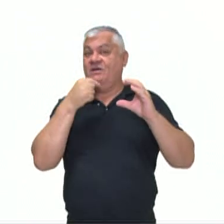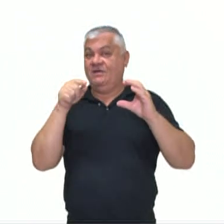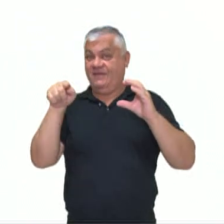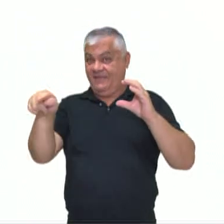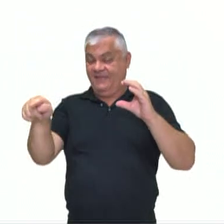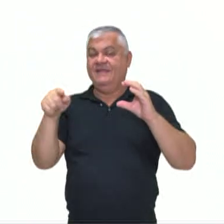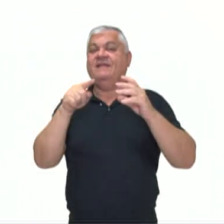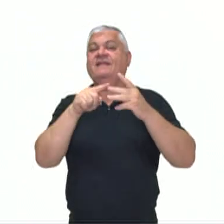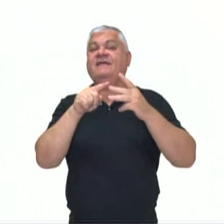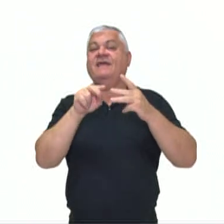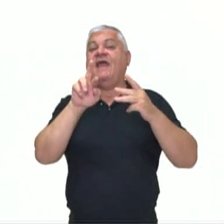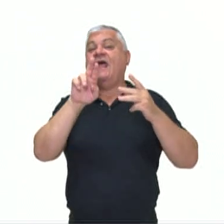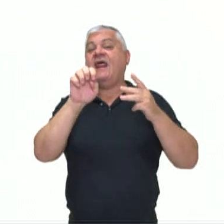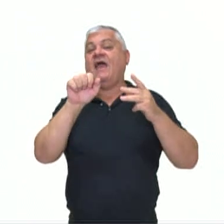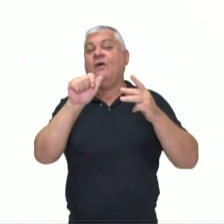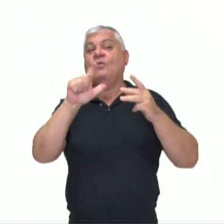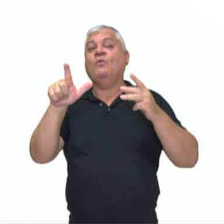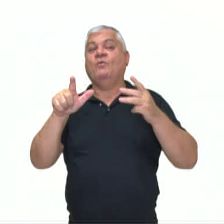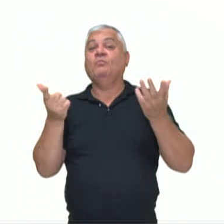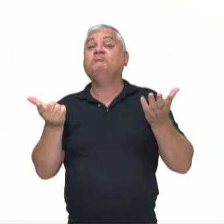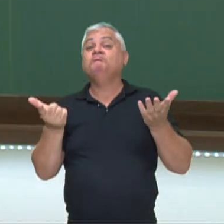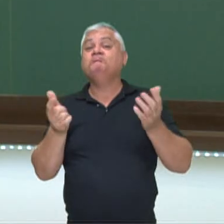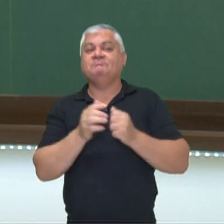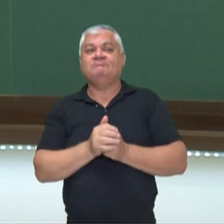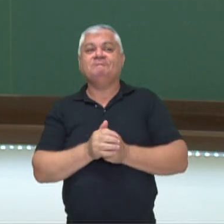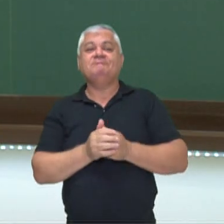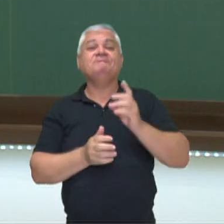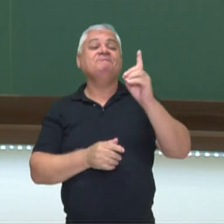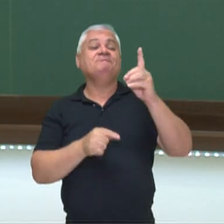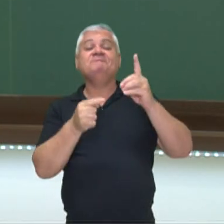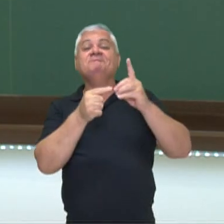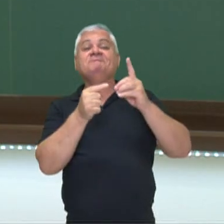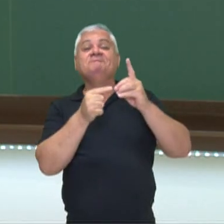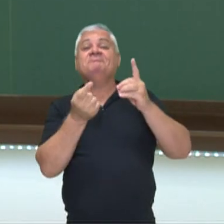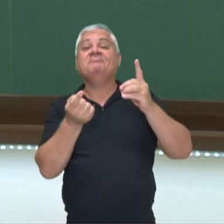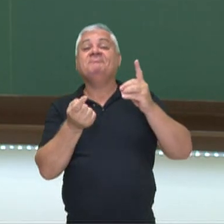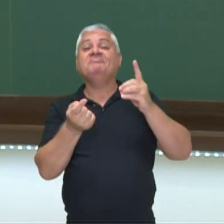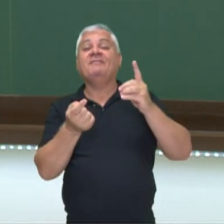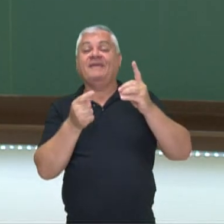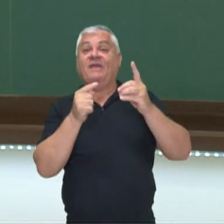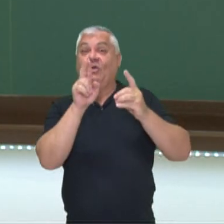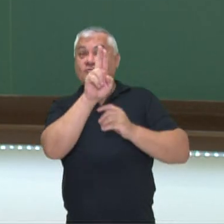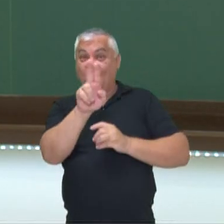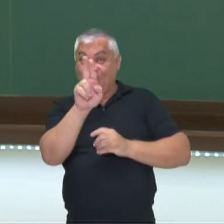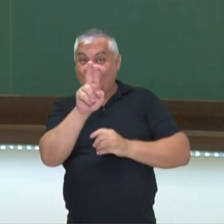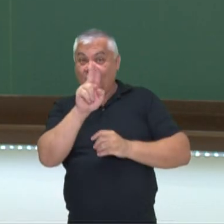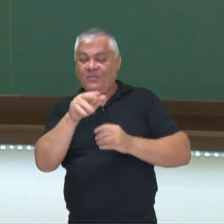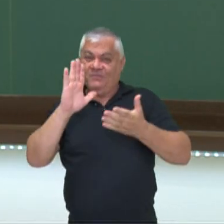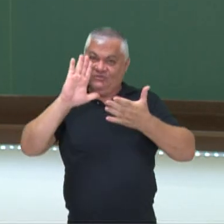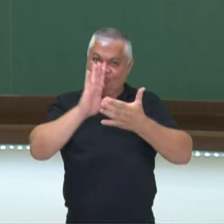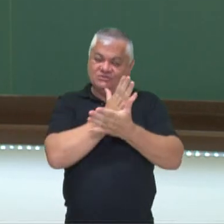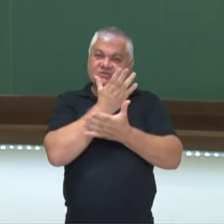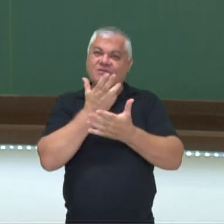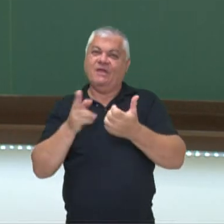E D. Andrés, vem um pouco mais pronto. Aí o sujeito está destacado. Então substituam aí pelo pronome